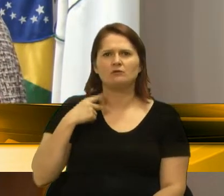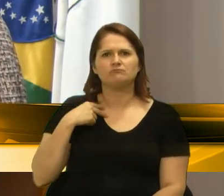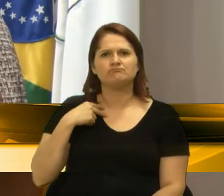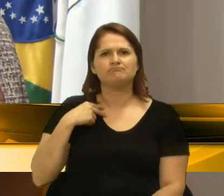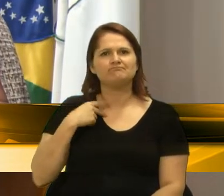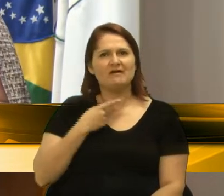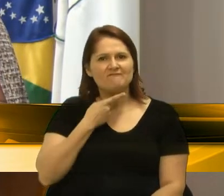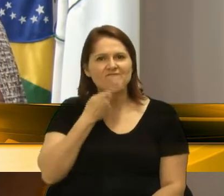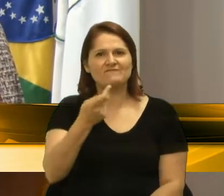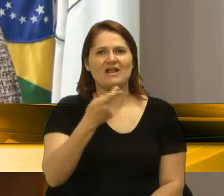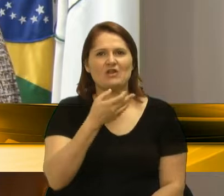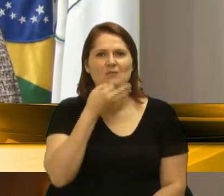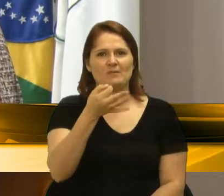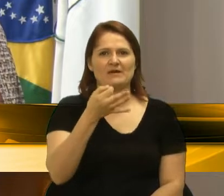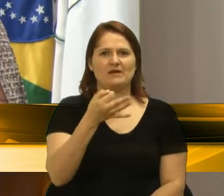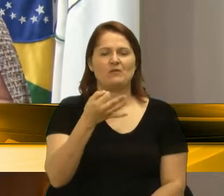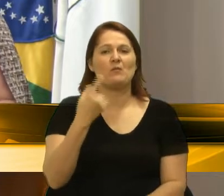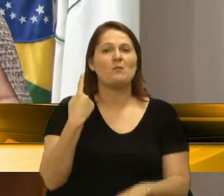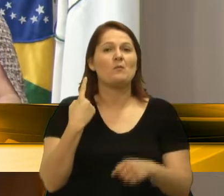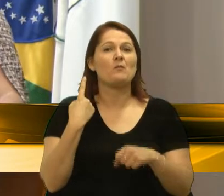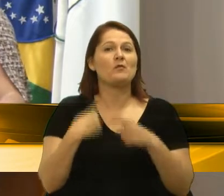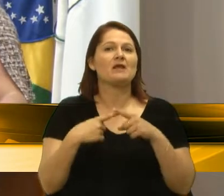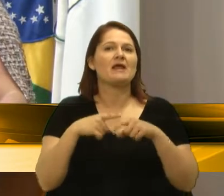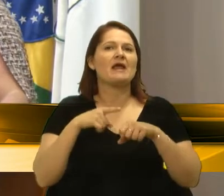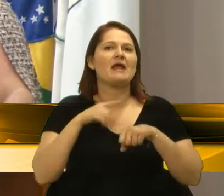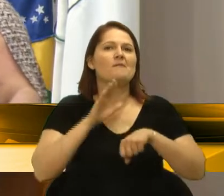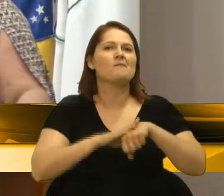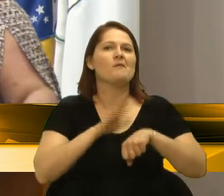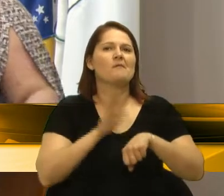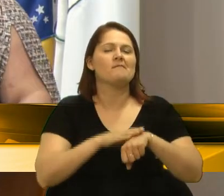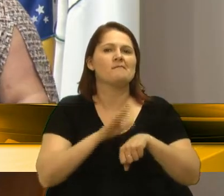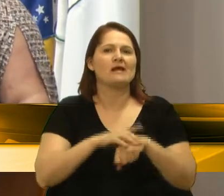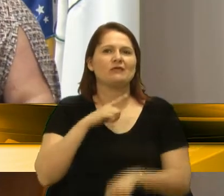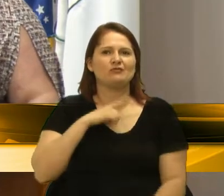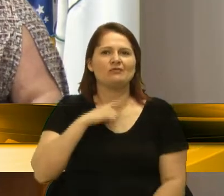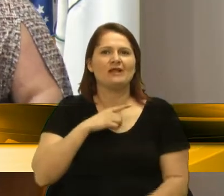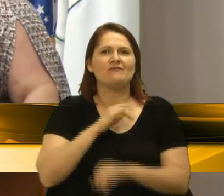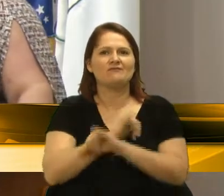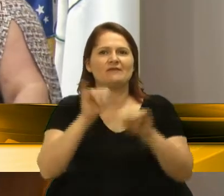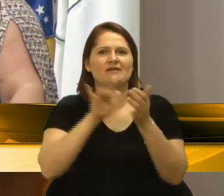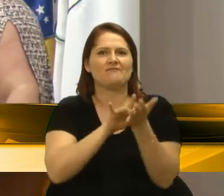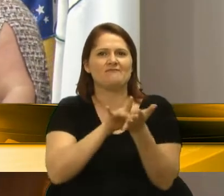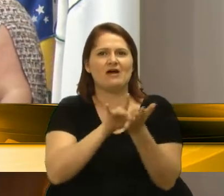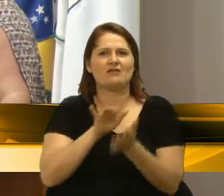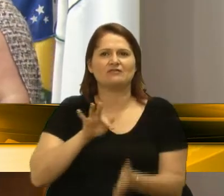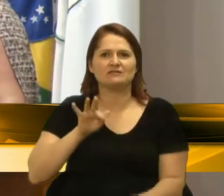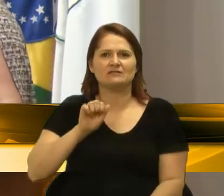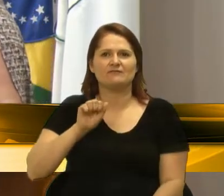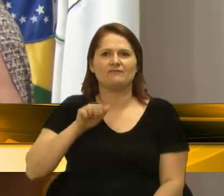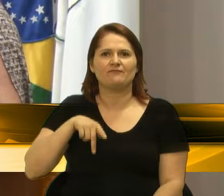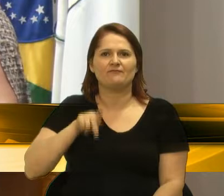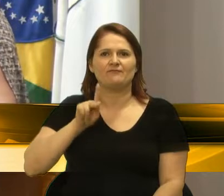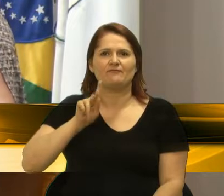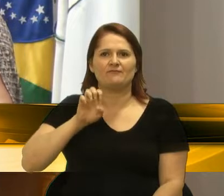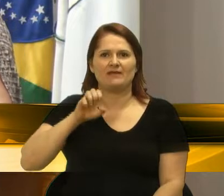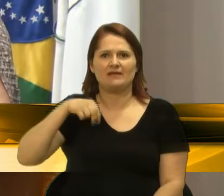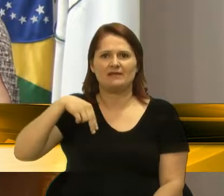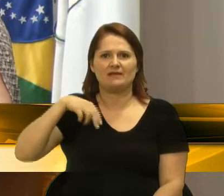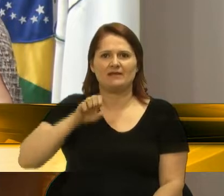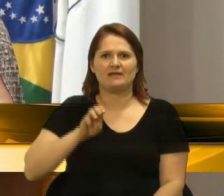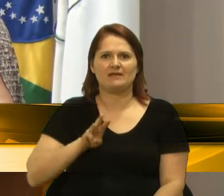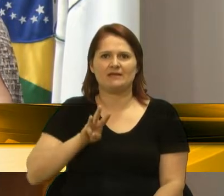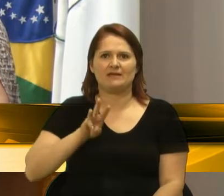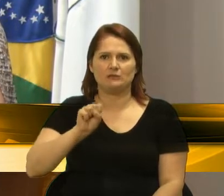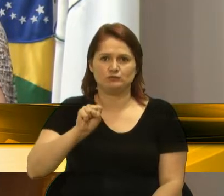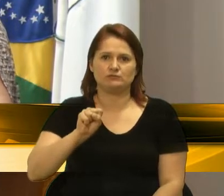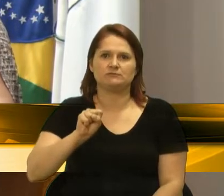uma fake news foi levantada nesta tribuna. Essa manifestação,